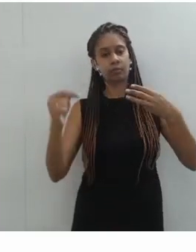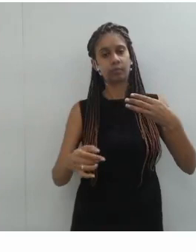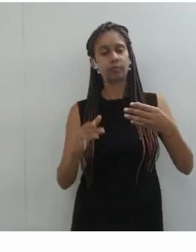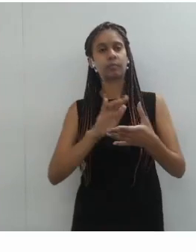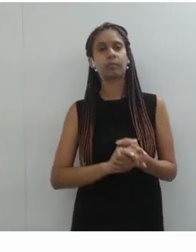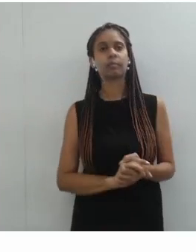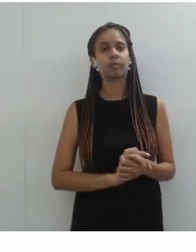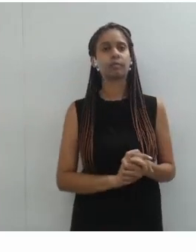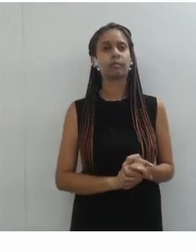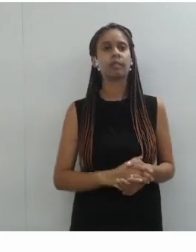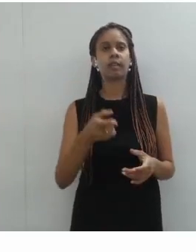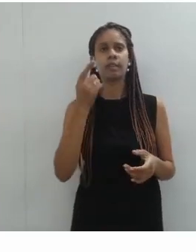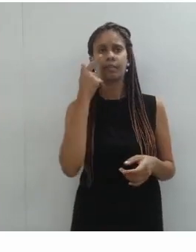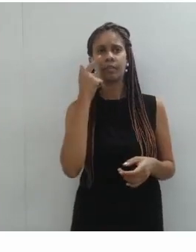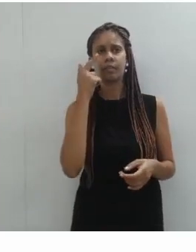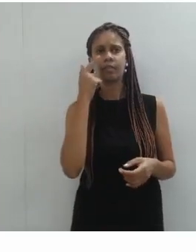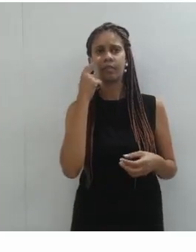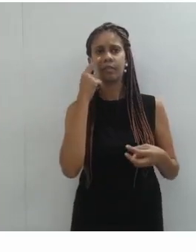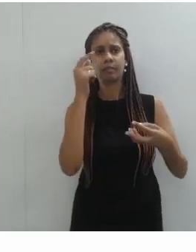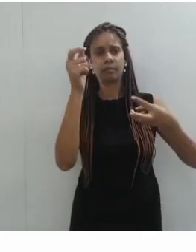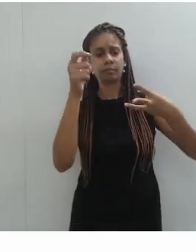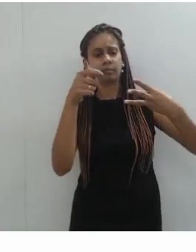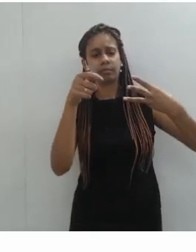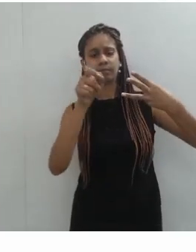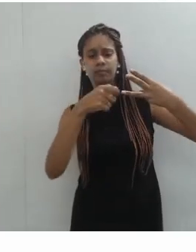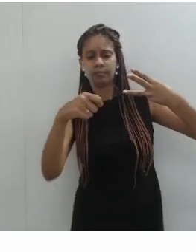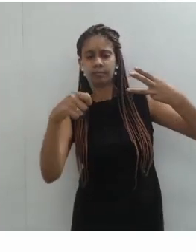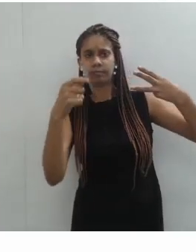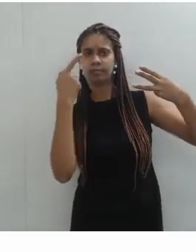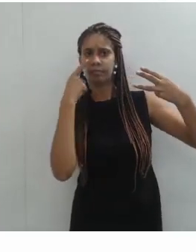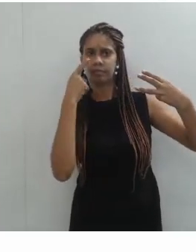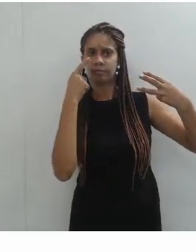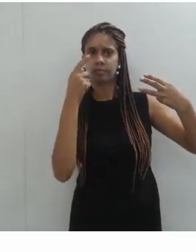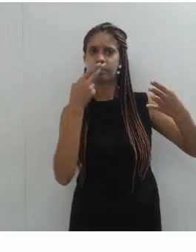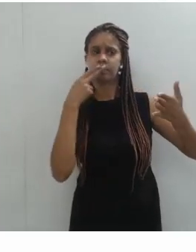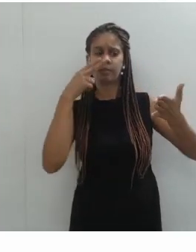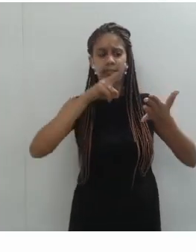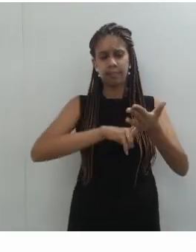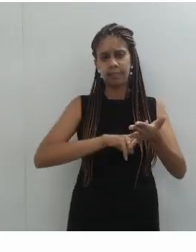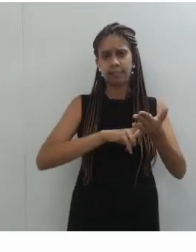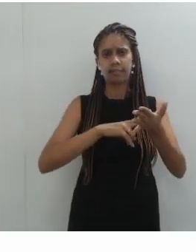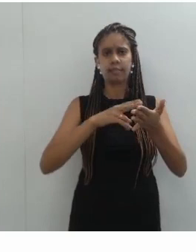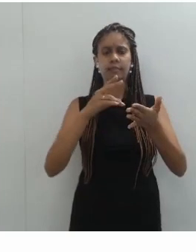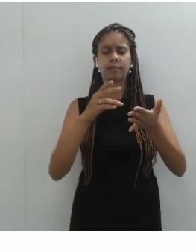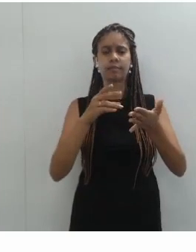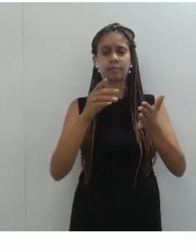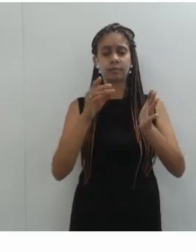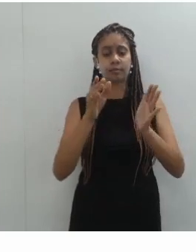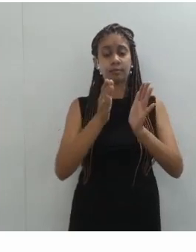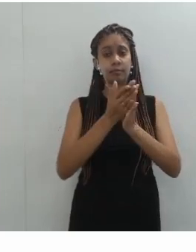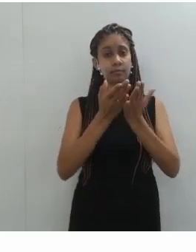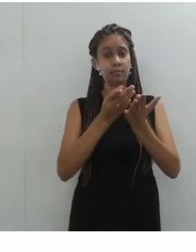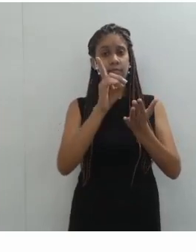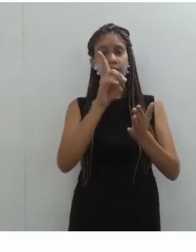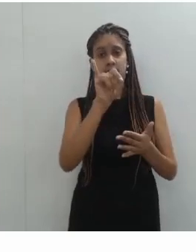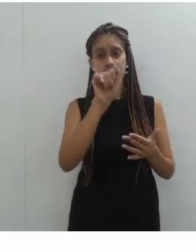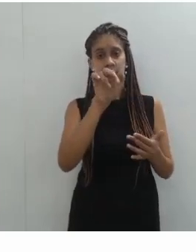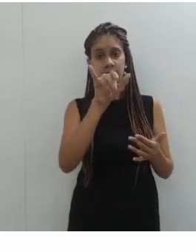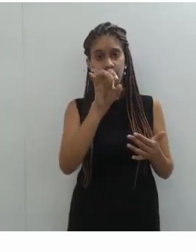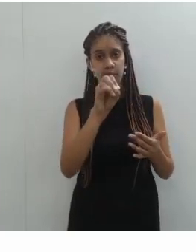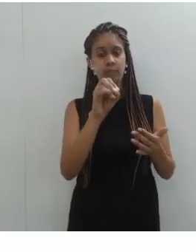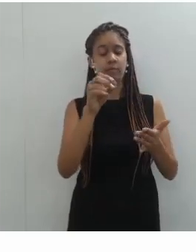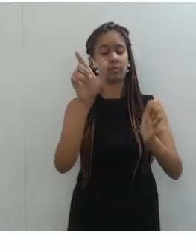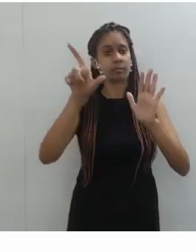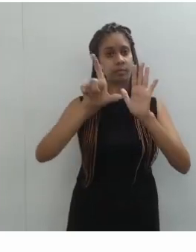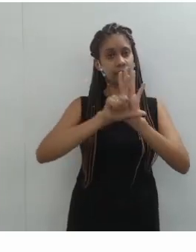assim, escritas. Veja que aparece lá cartas, diários, leis, obras literárias,